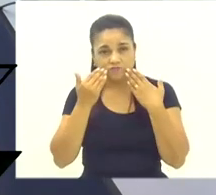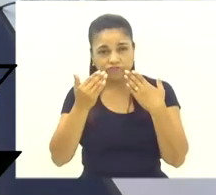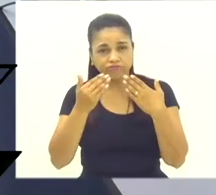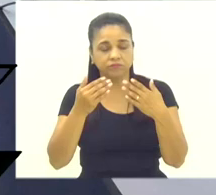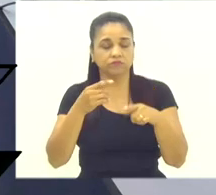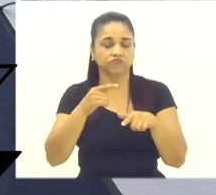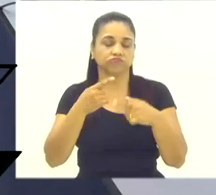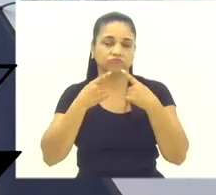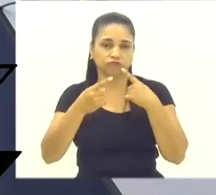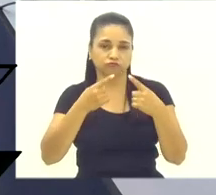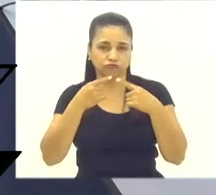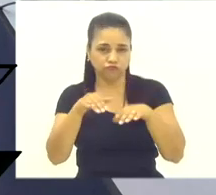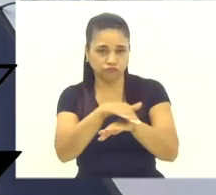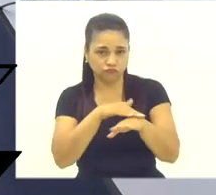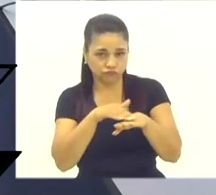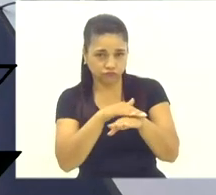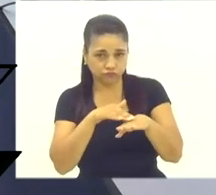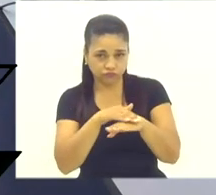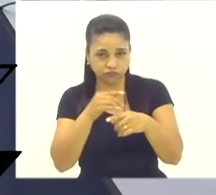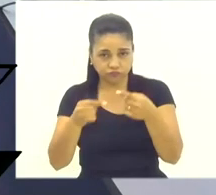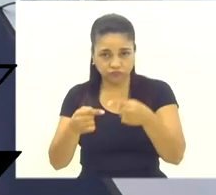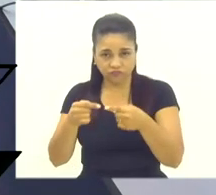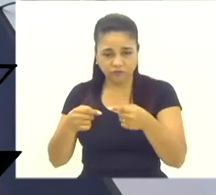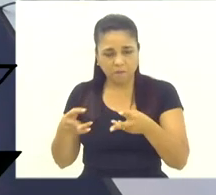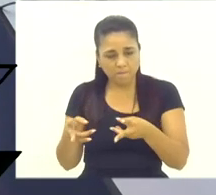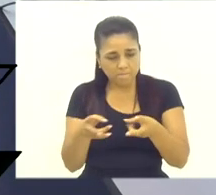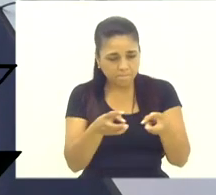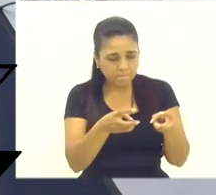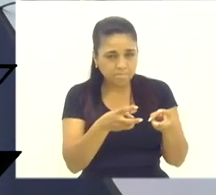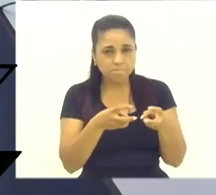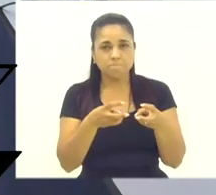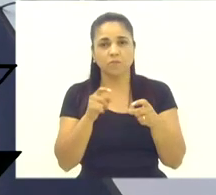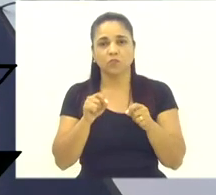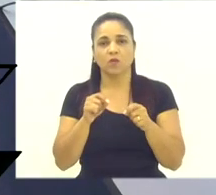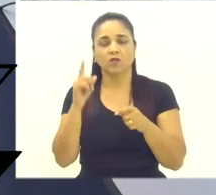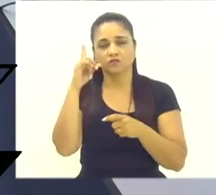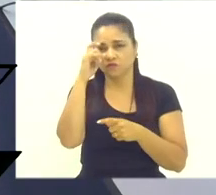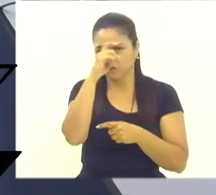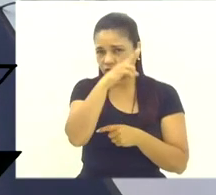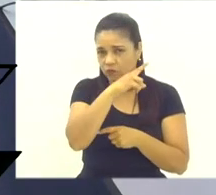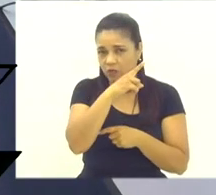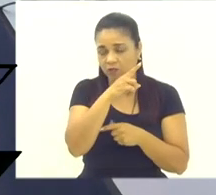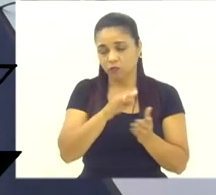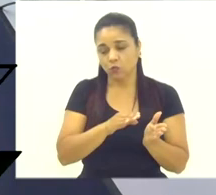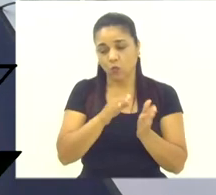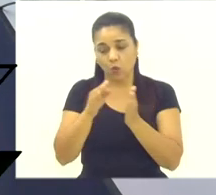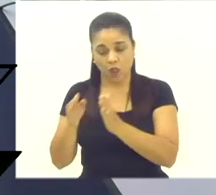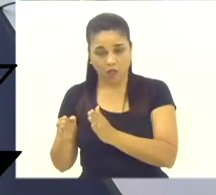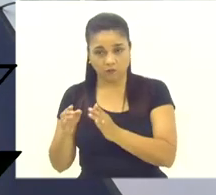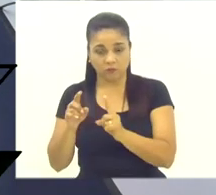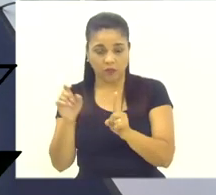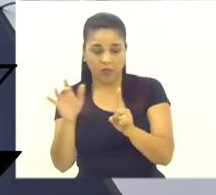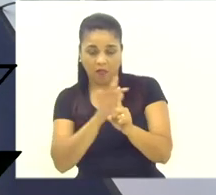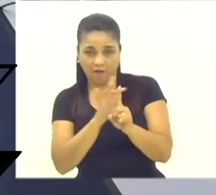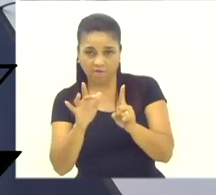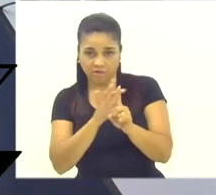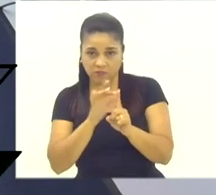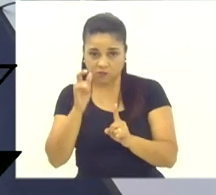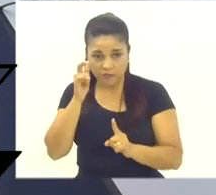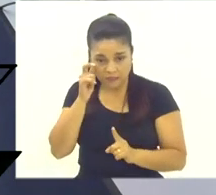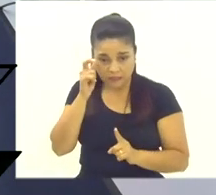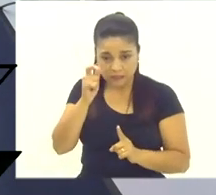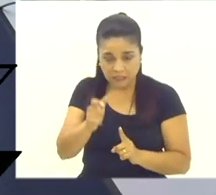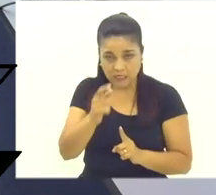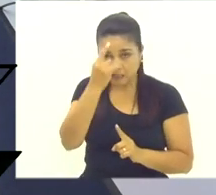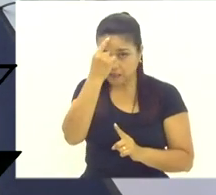a gente Verifica a dificuldade né É de um lado a vítima tem o interesse de que